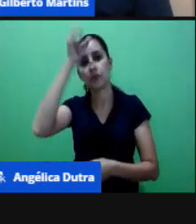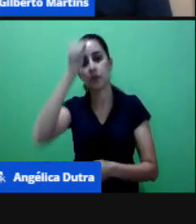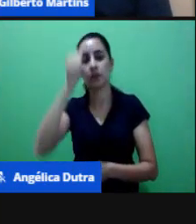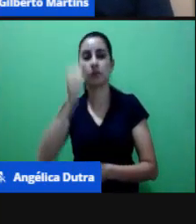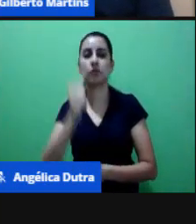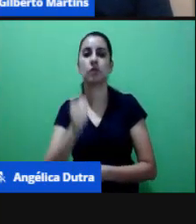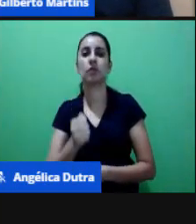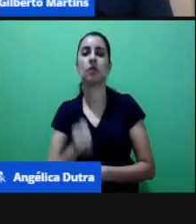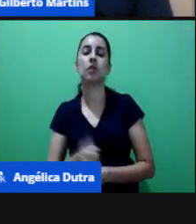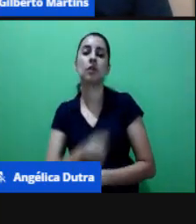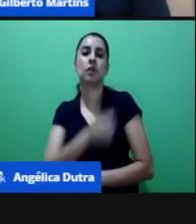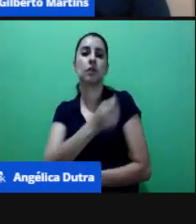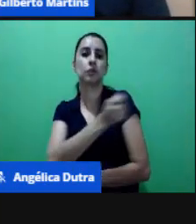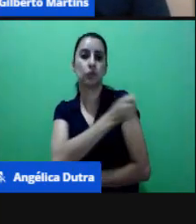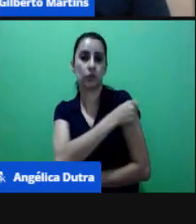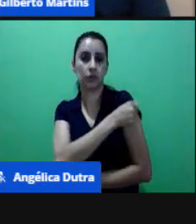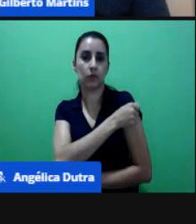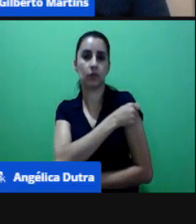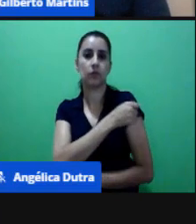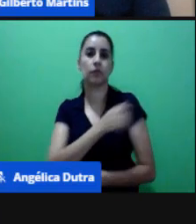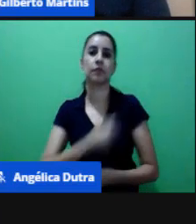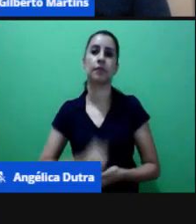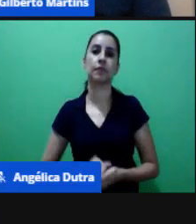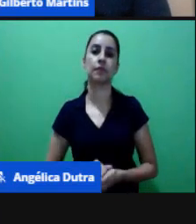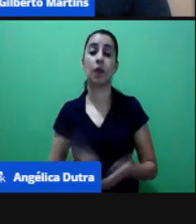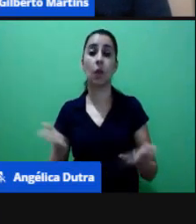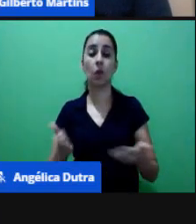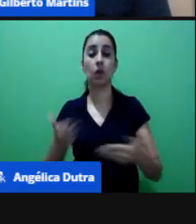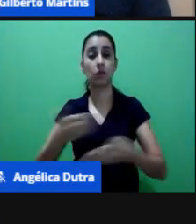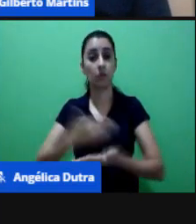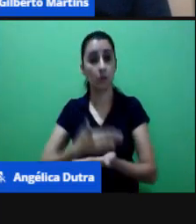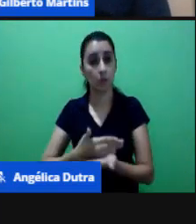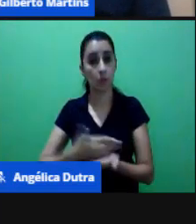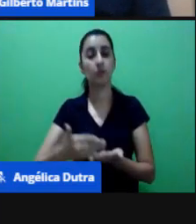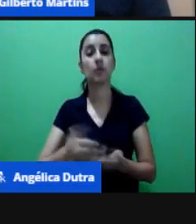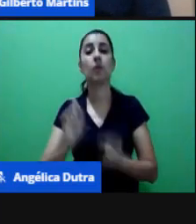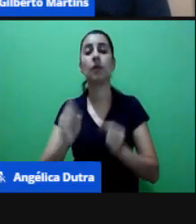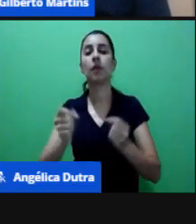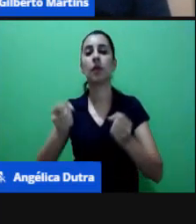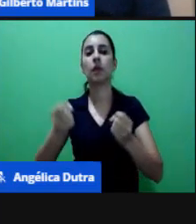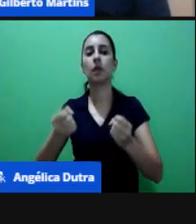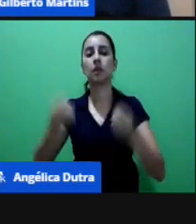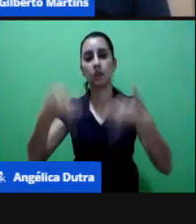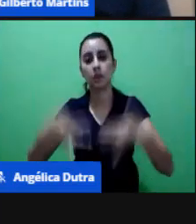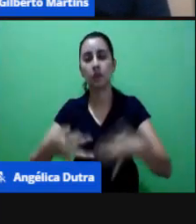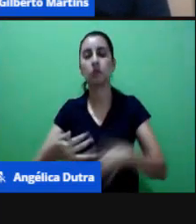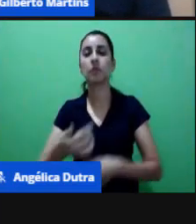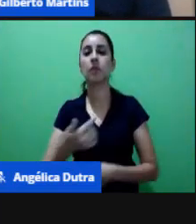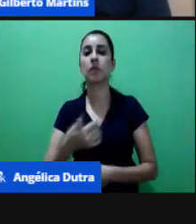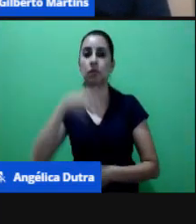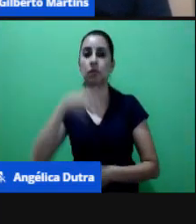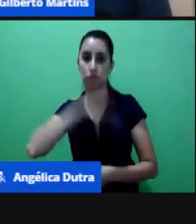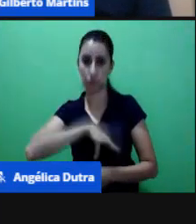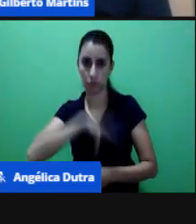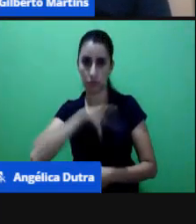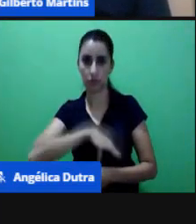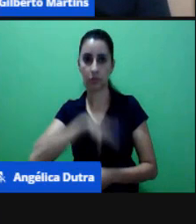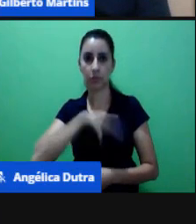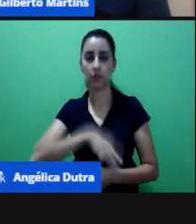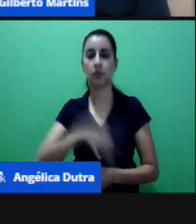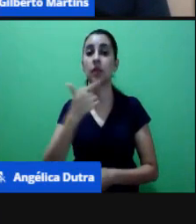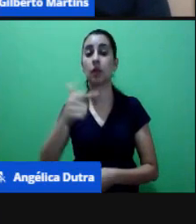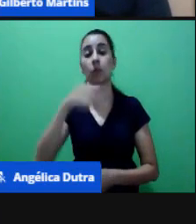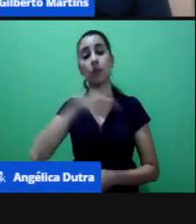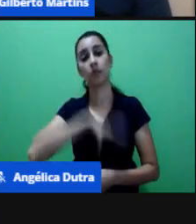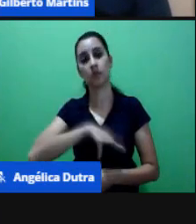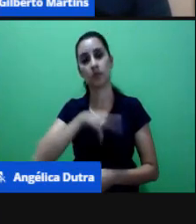estaremos apresentando a seguir. Nós vamos iniciar com a língua portuguesa, as expectativas de aprendizagem da língua portuguesa